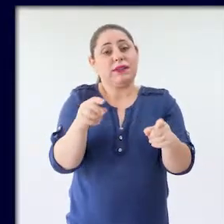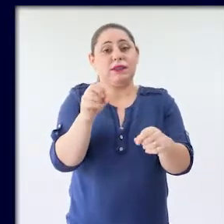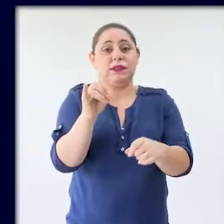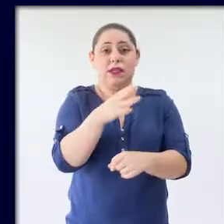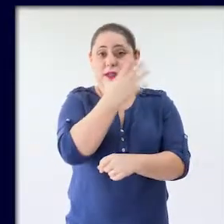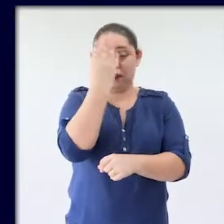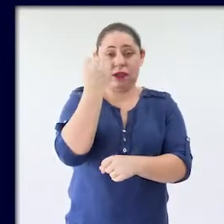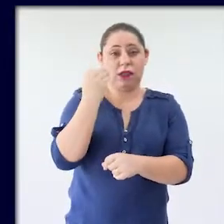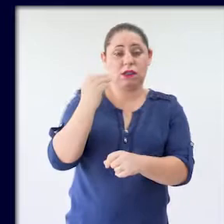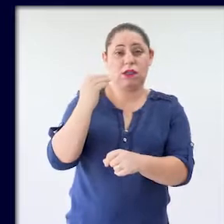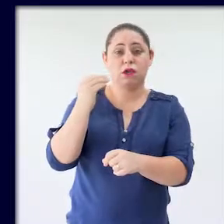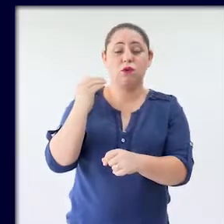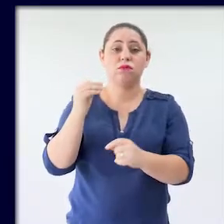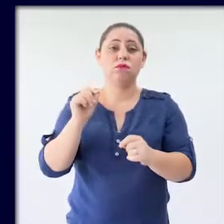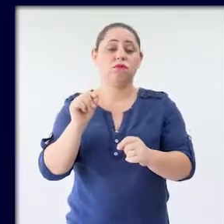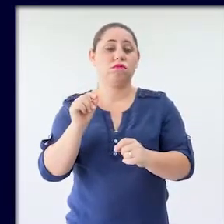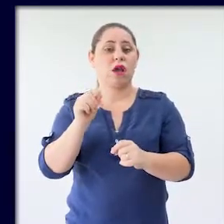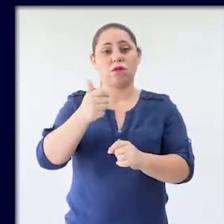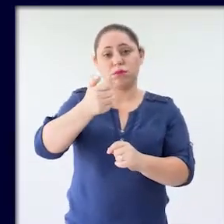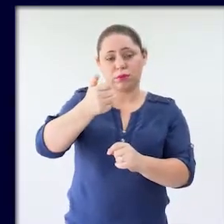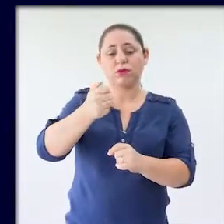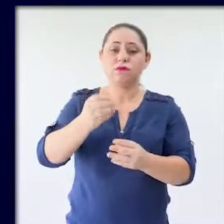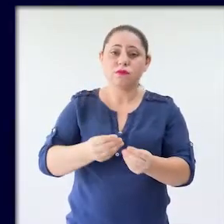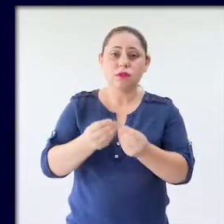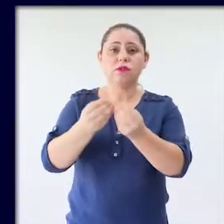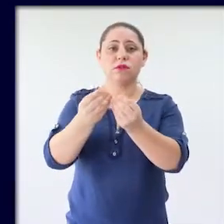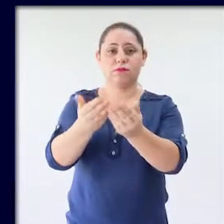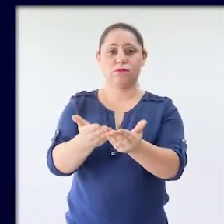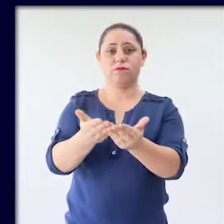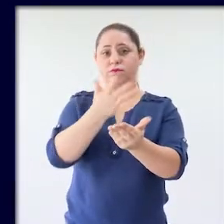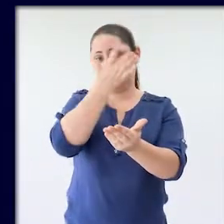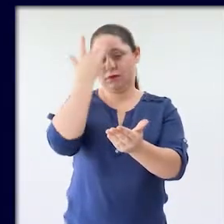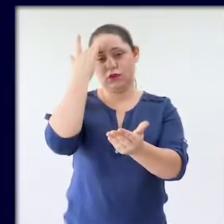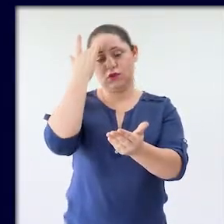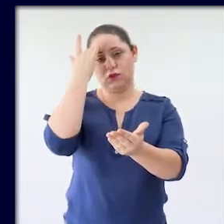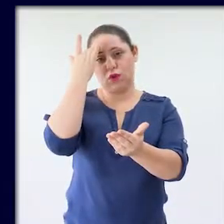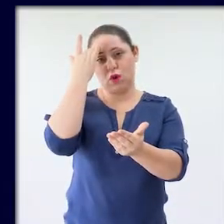se acaso precisar, essa caneta ela vai ser